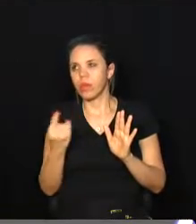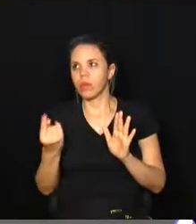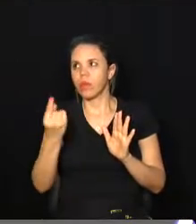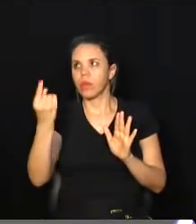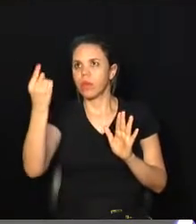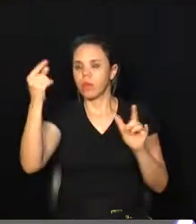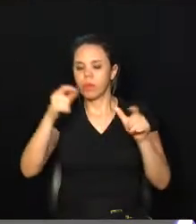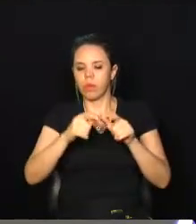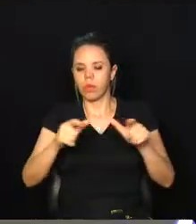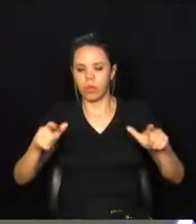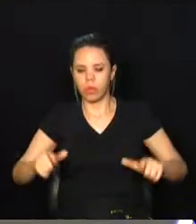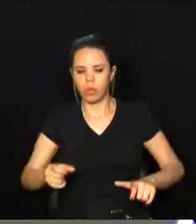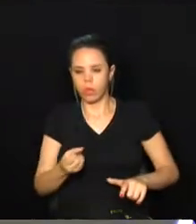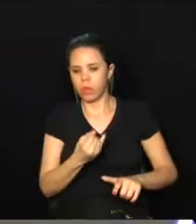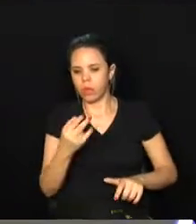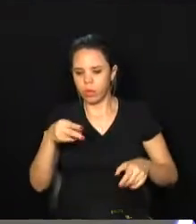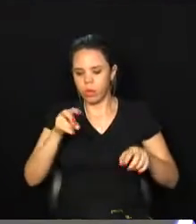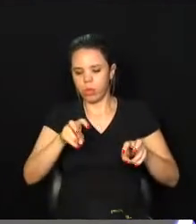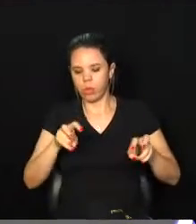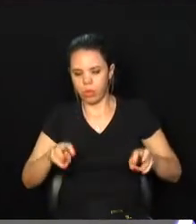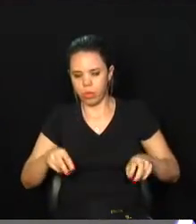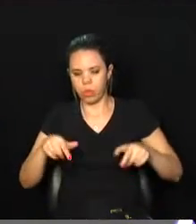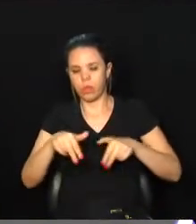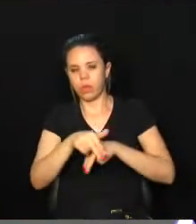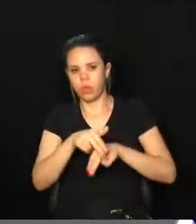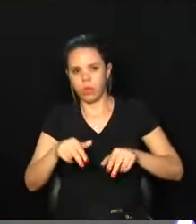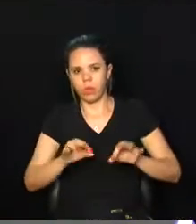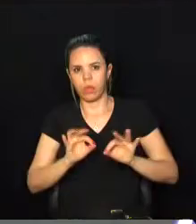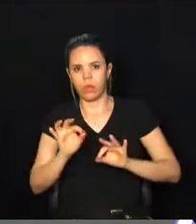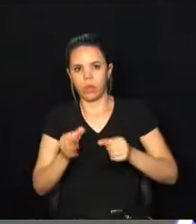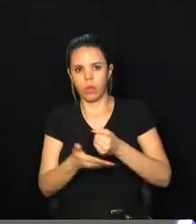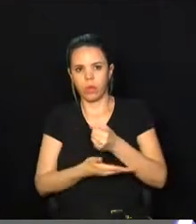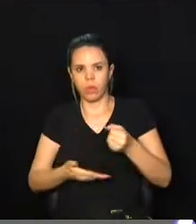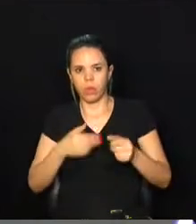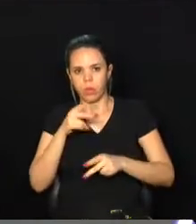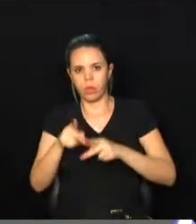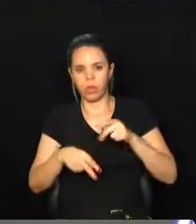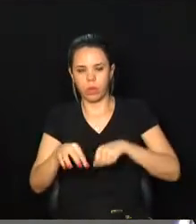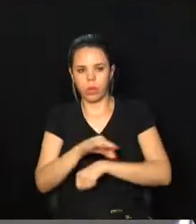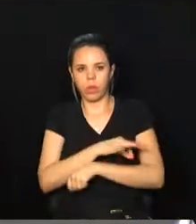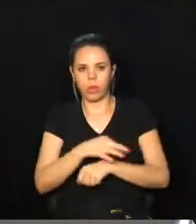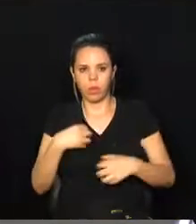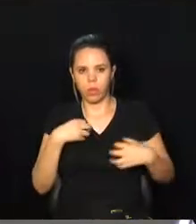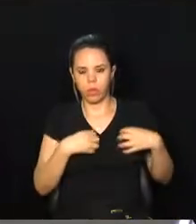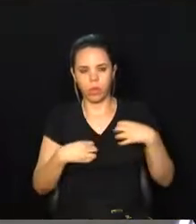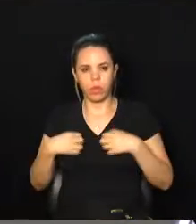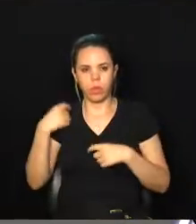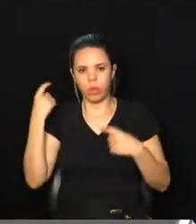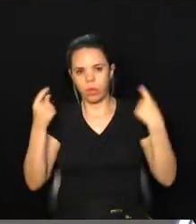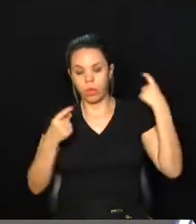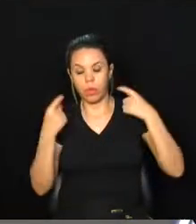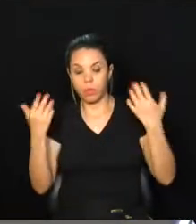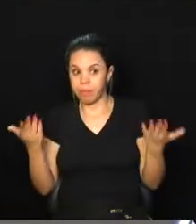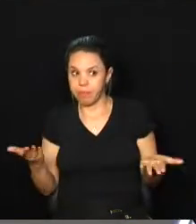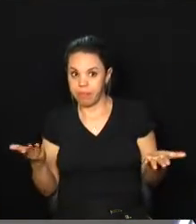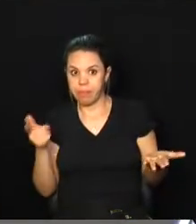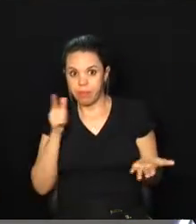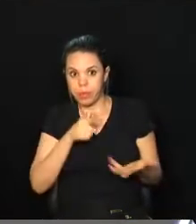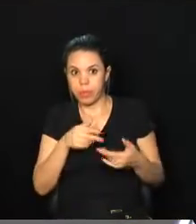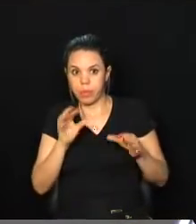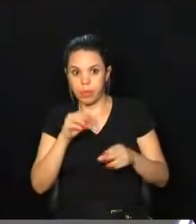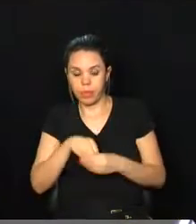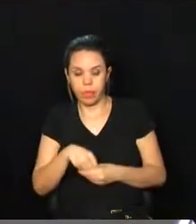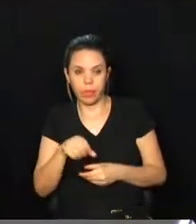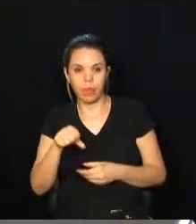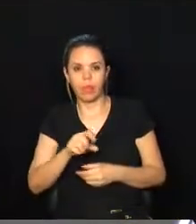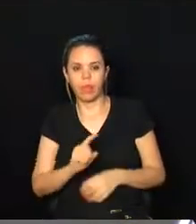de ocupação, taxa de permeabilidade, coisas basiquinhas que são aquilo que tira o sono do arquiteto, né? A gente sabe, será que a coisa está dentro ou não